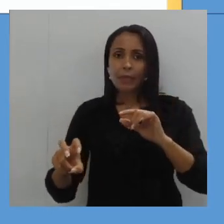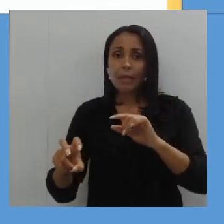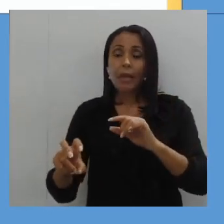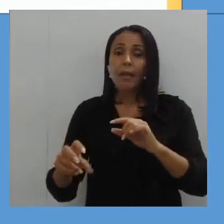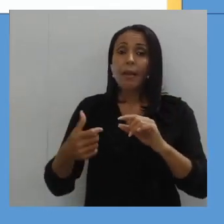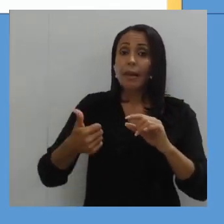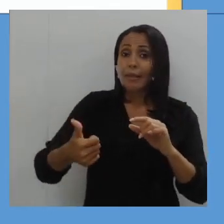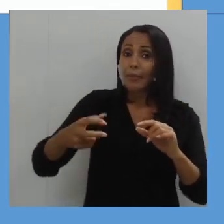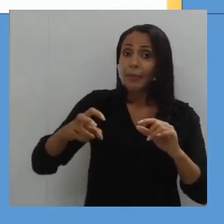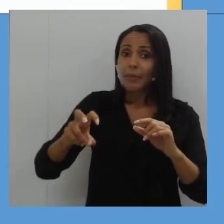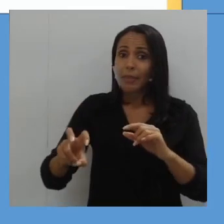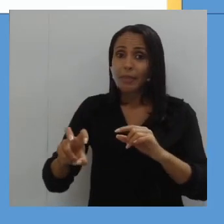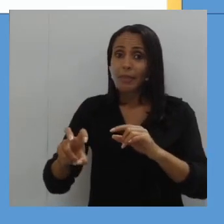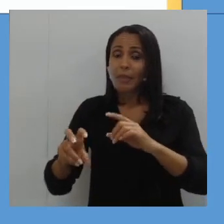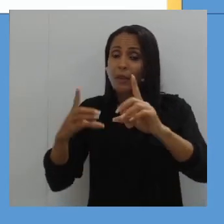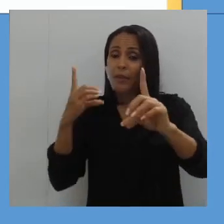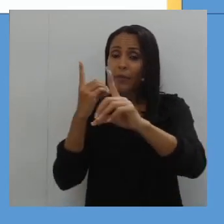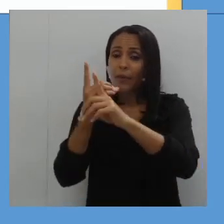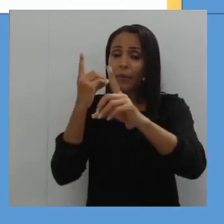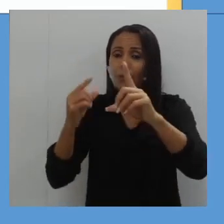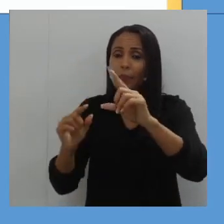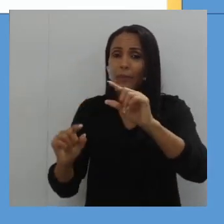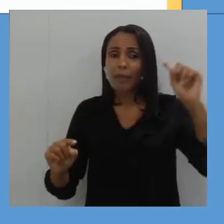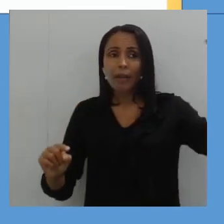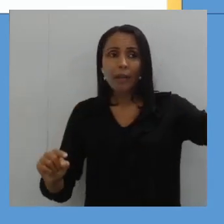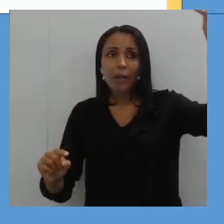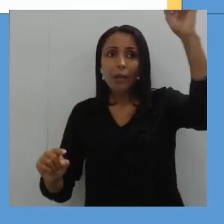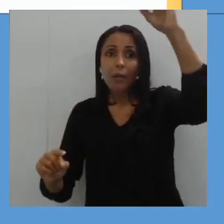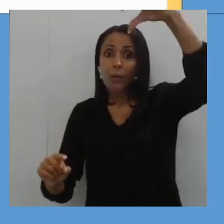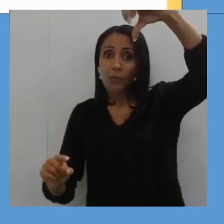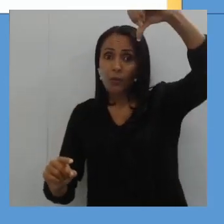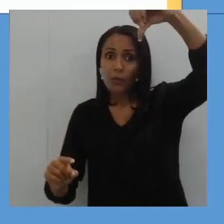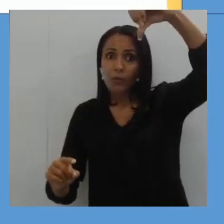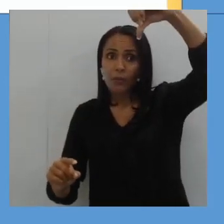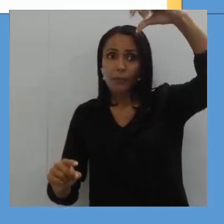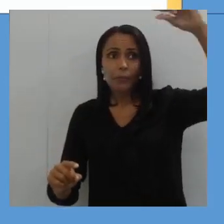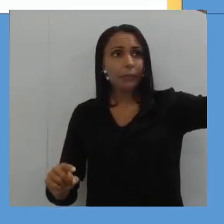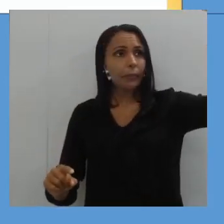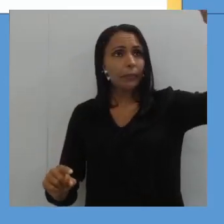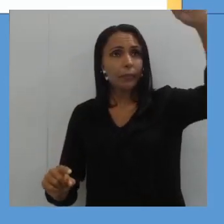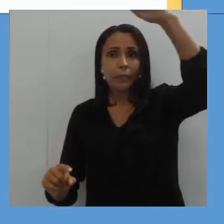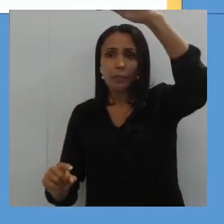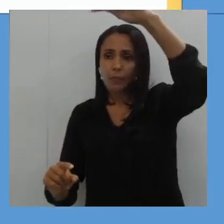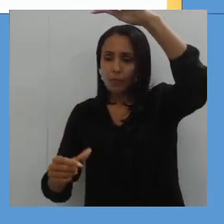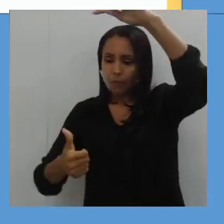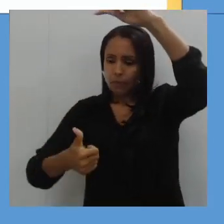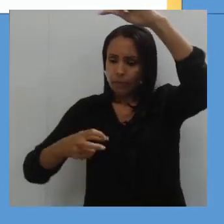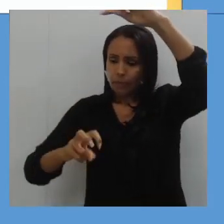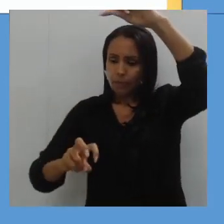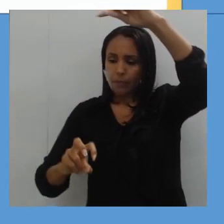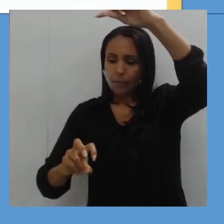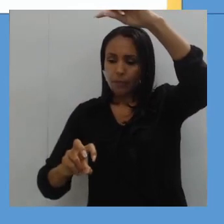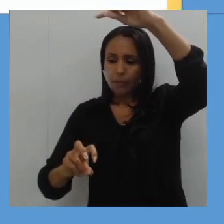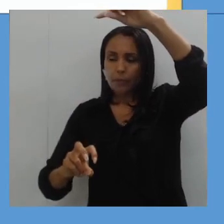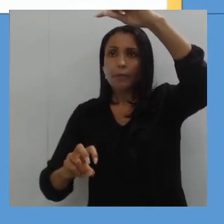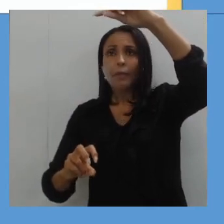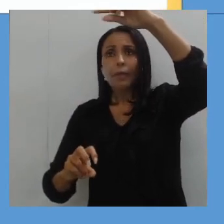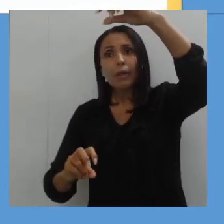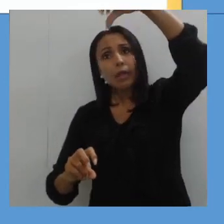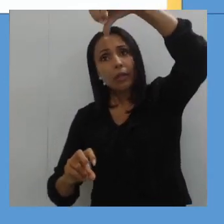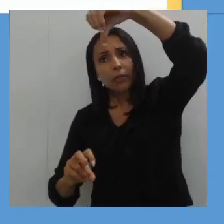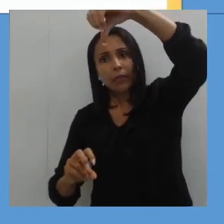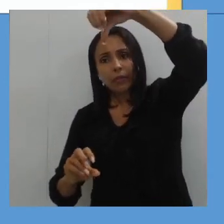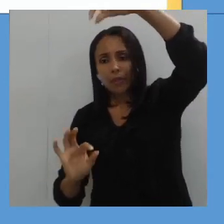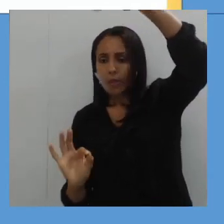esse ponto 15 eu vou encontrar com o ponto 9 daqui. Ó. 1, 2 até 9. Então, eu tenho o meu primeiro vértice marcado,